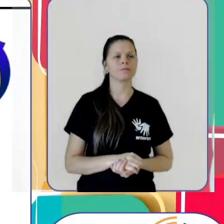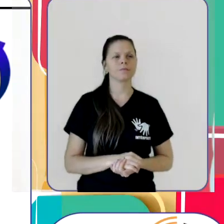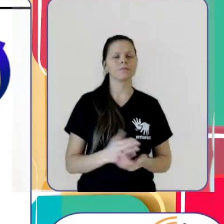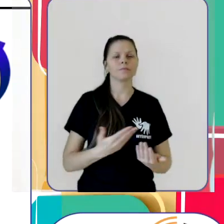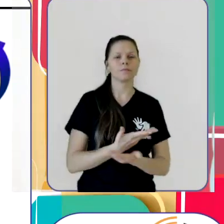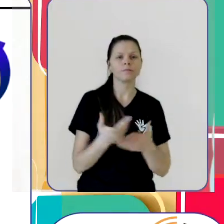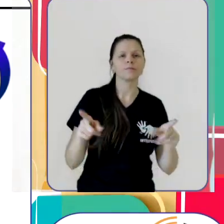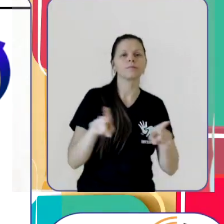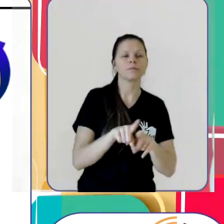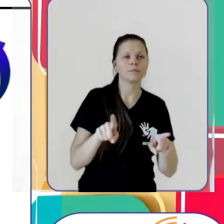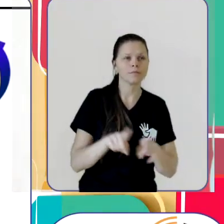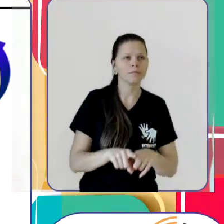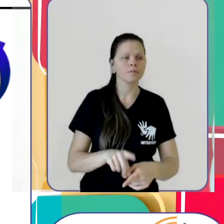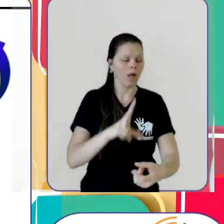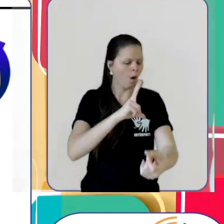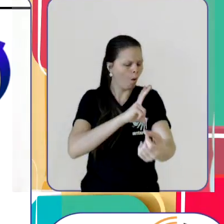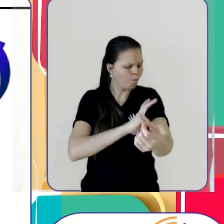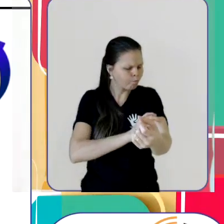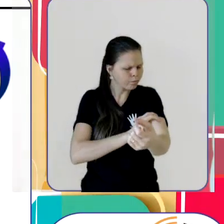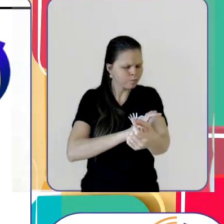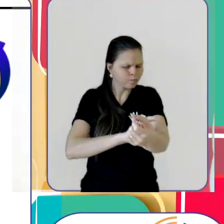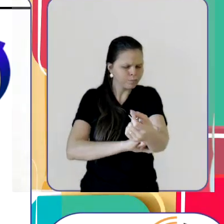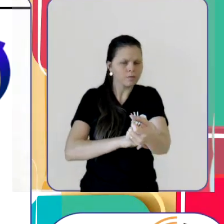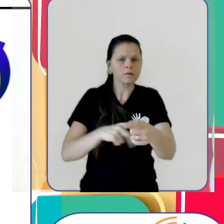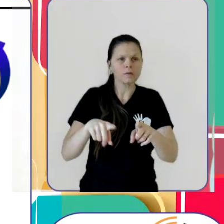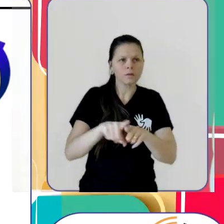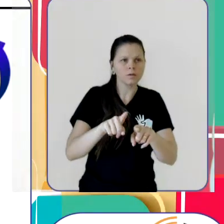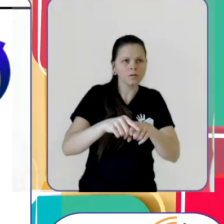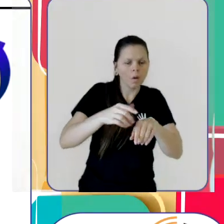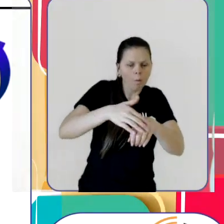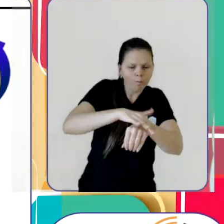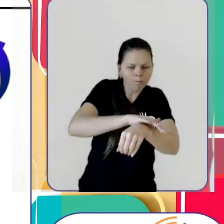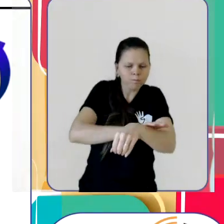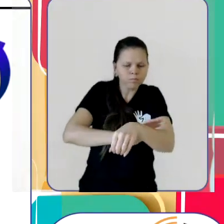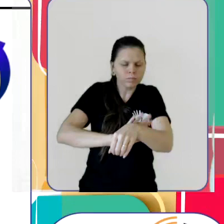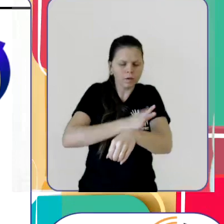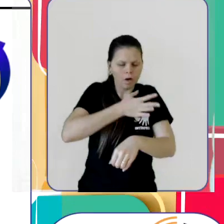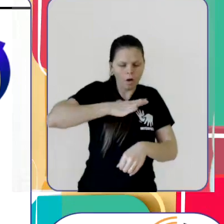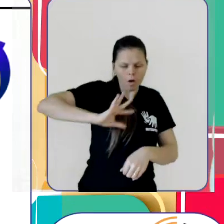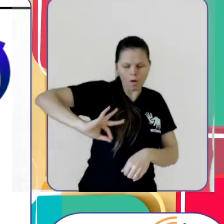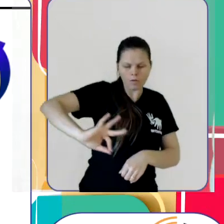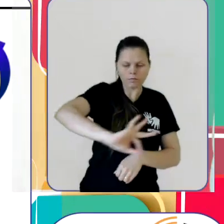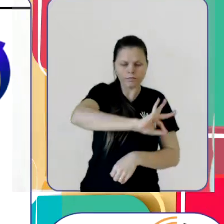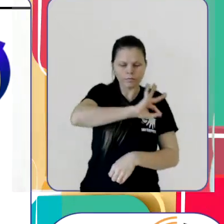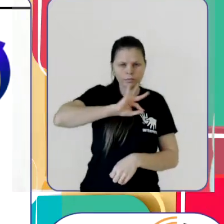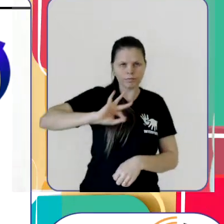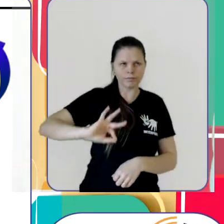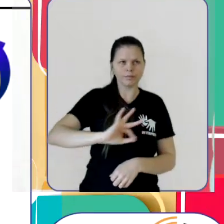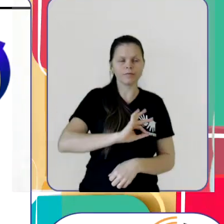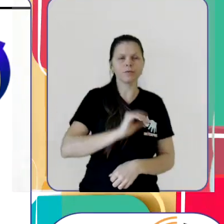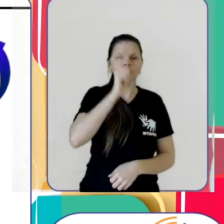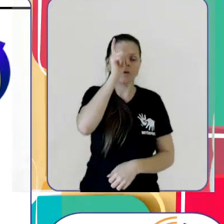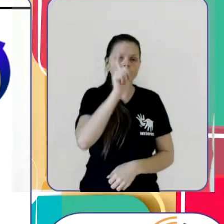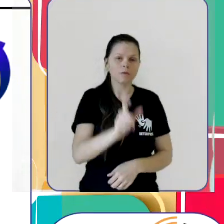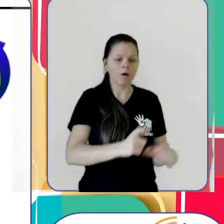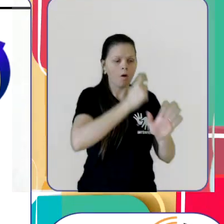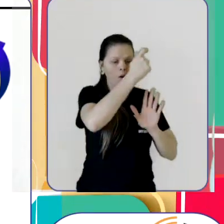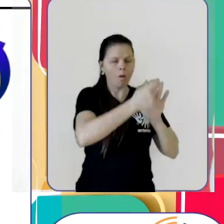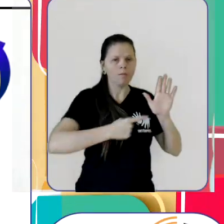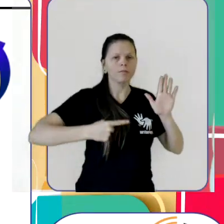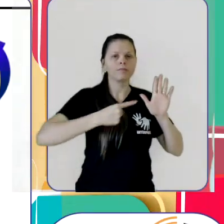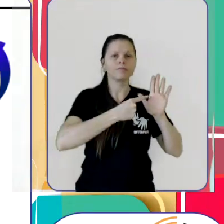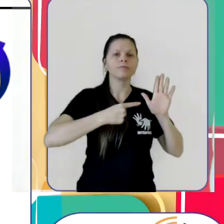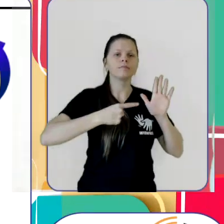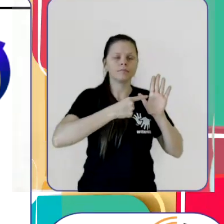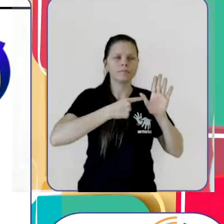Então, os músculos, eles são tecidos formados de fibras e células, como vocês podem observar aí na imagem. E devido muitas